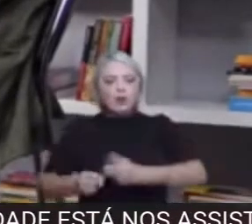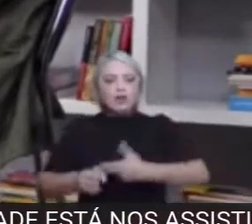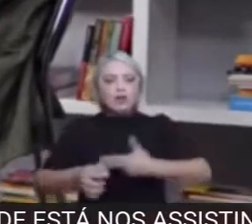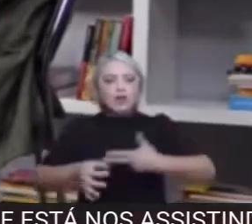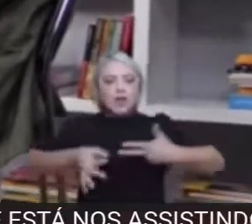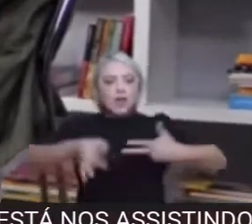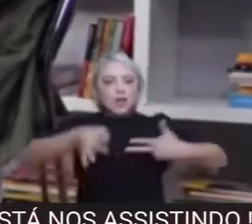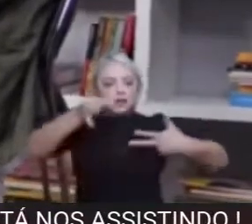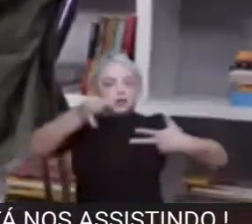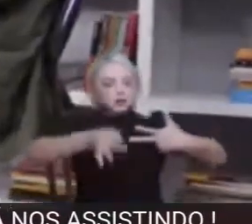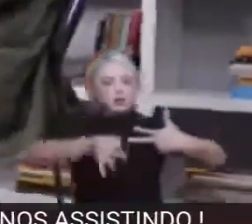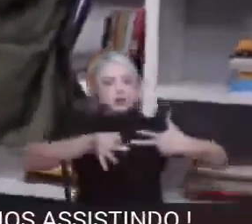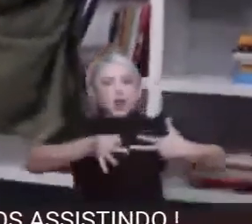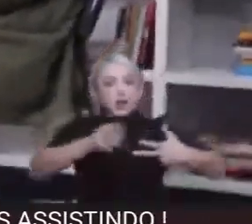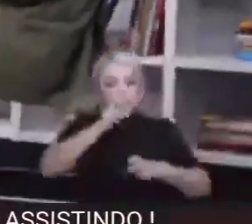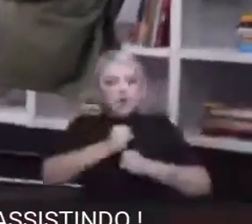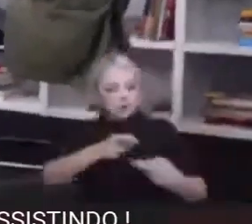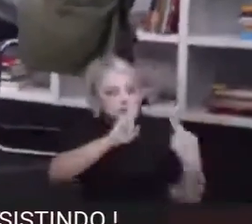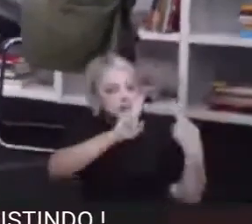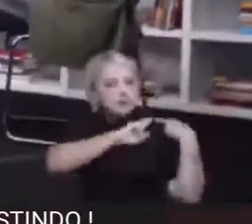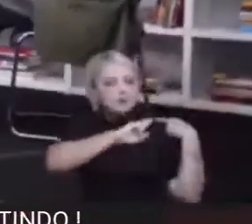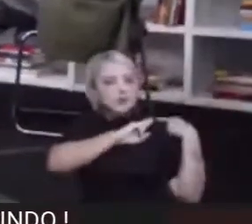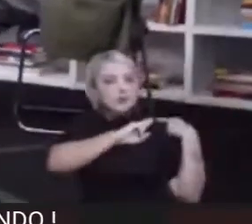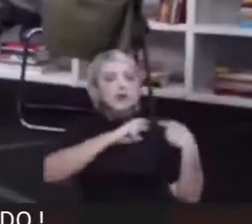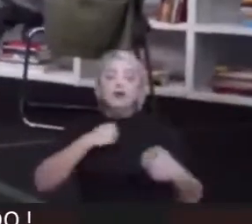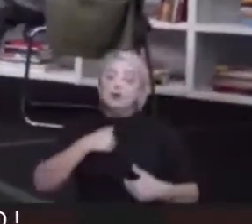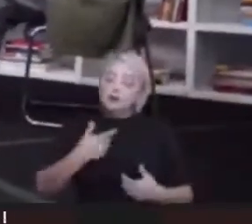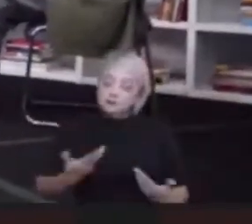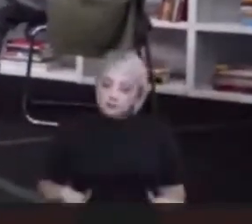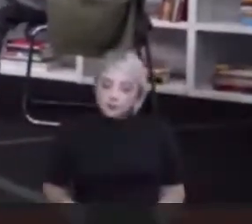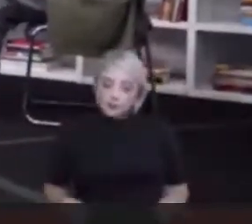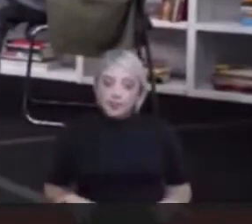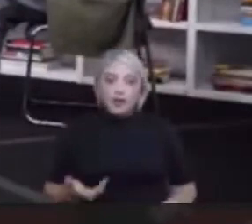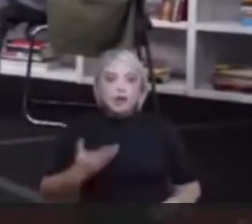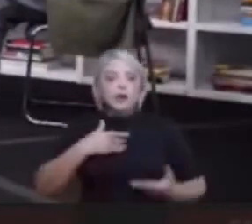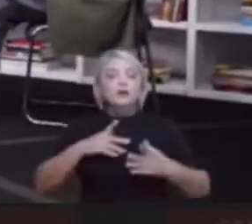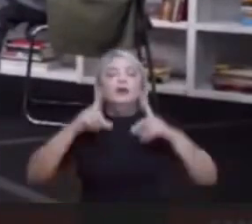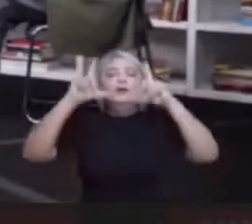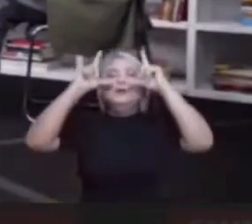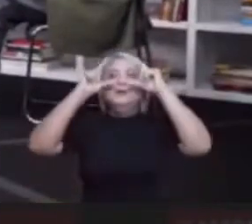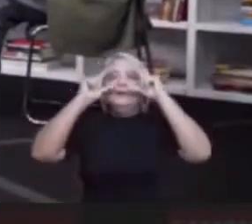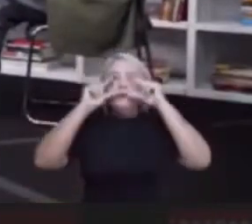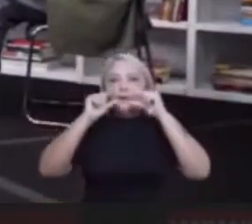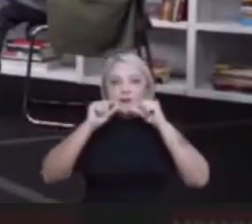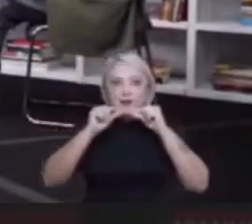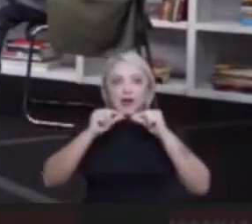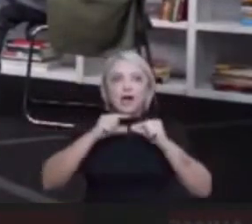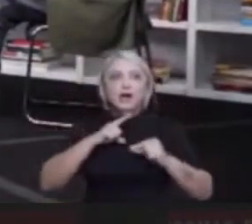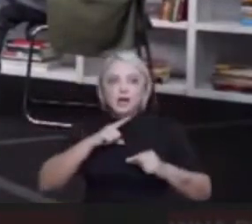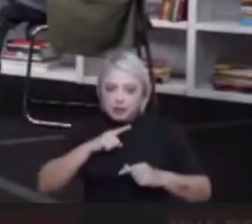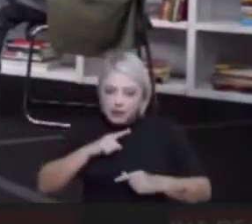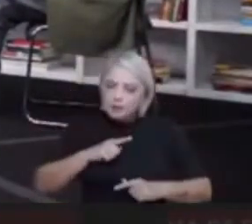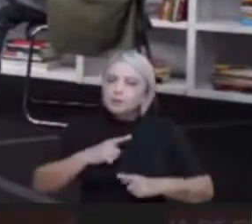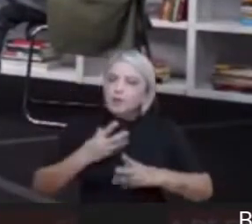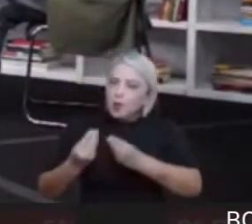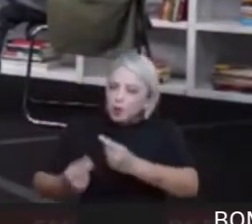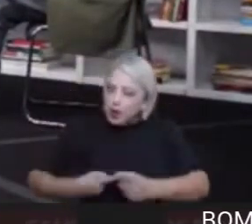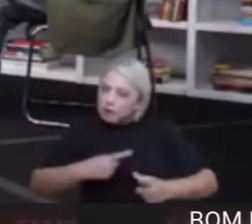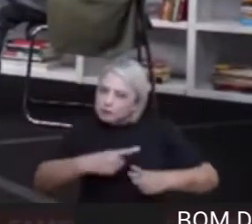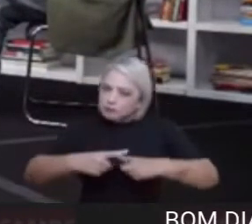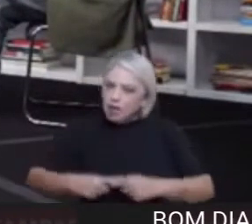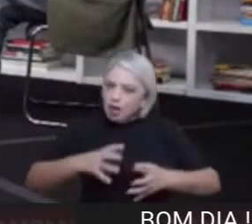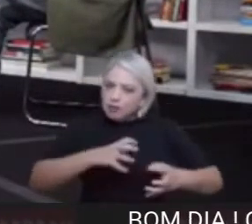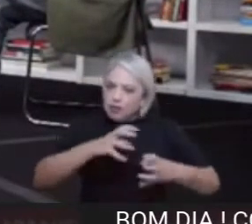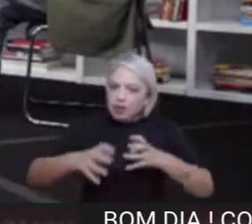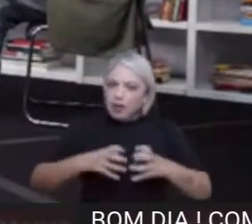responsável. Então, meu caro, é o seguinte, eu estou aliviado, obviamente que eu tenho coisa para brigar ainda. As ofensas da minha família não